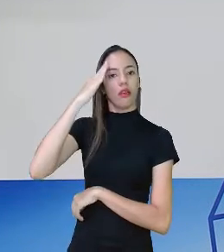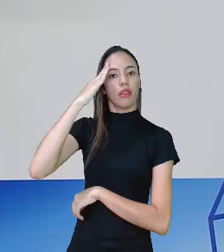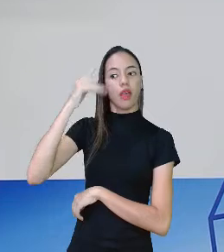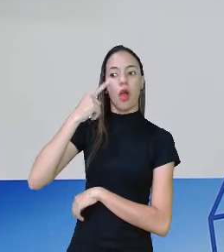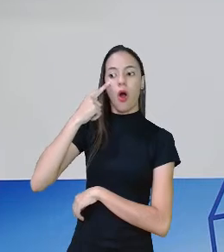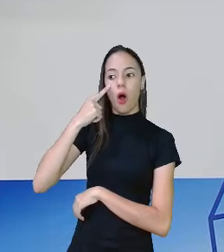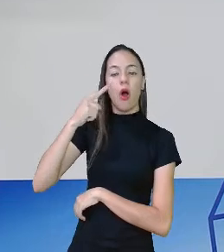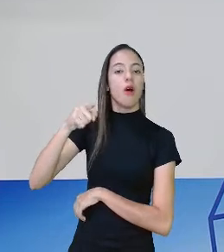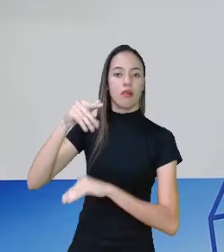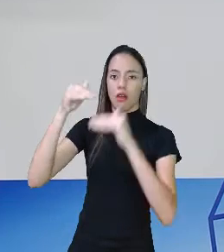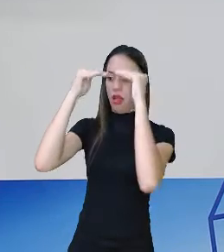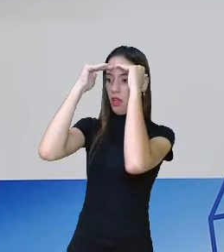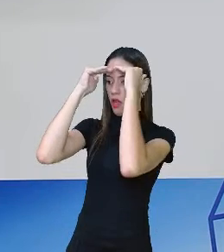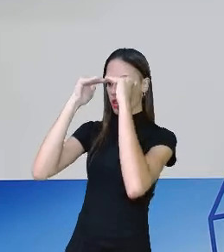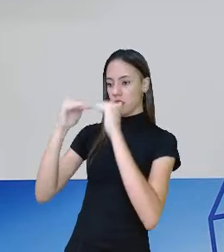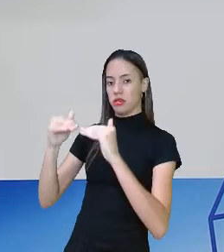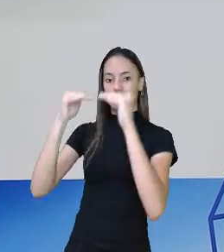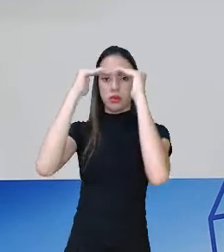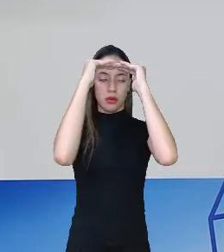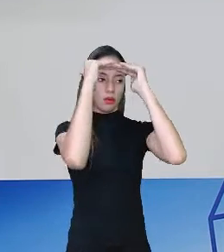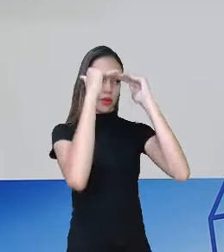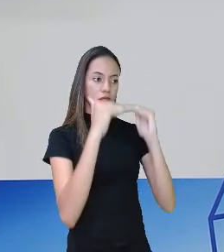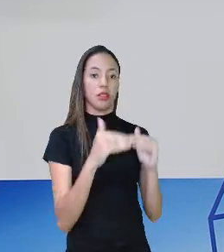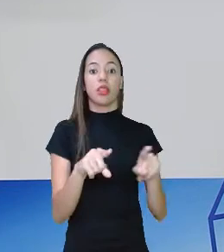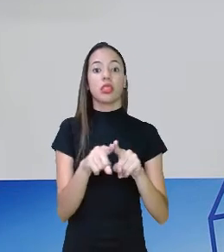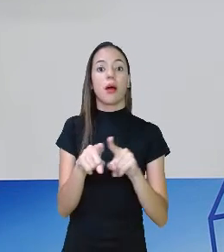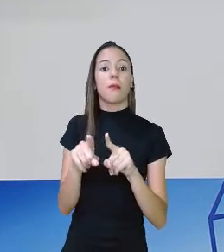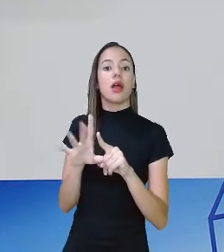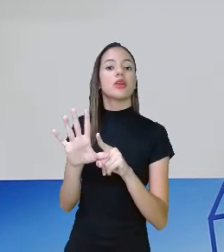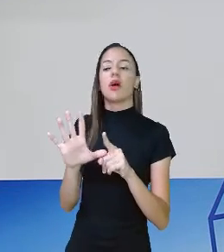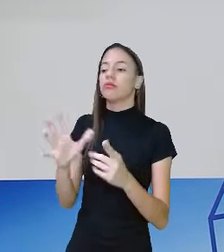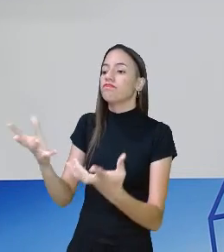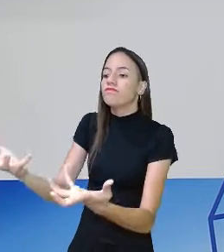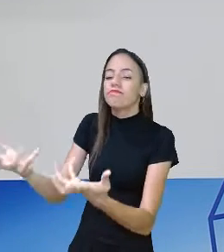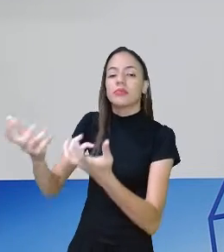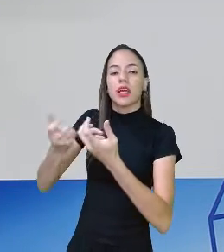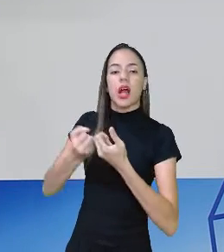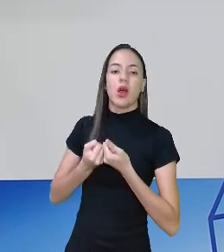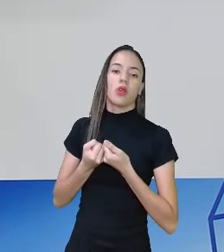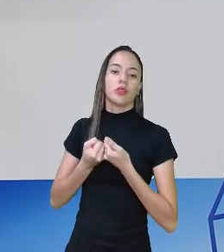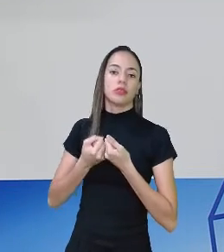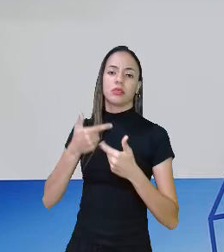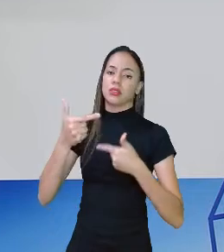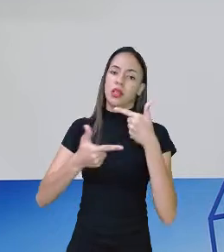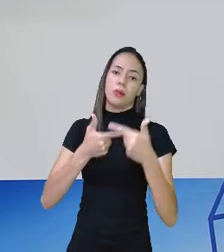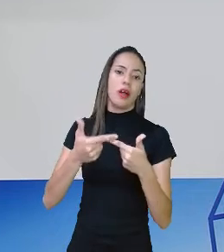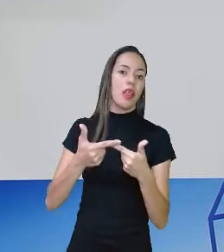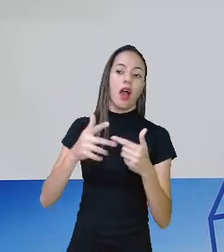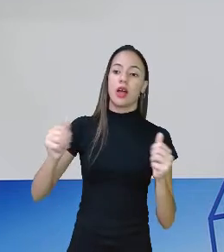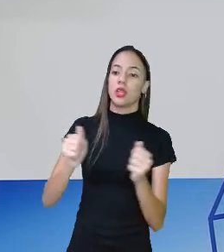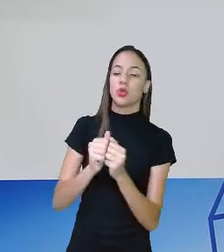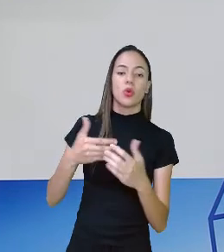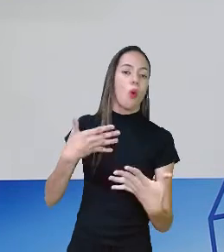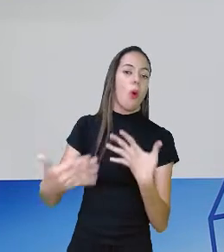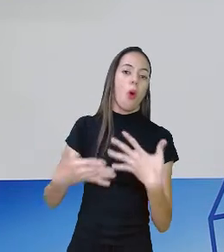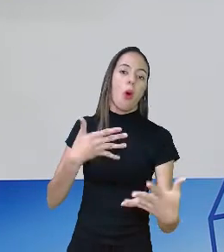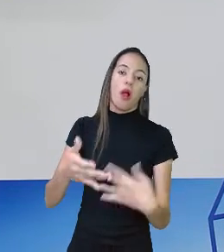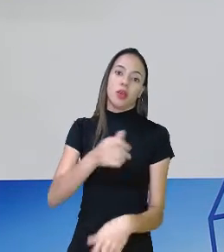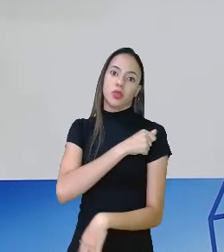maneira respeitosa e acolhedora de se trabalhar com qualquer um outro estudante. E não